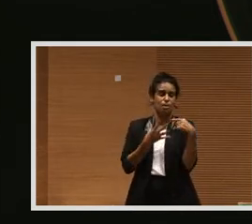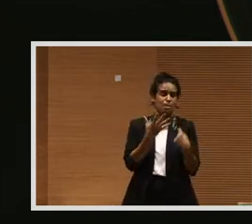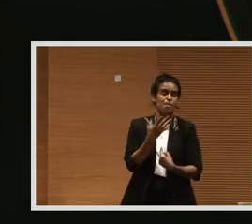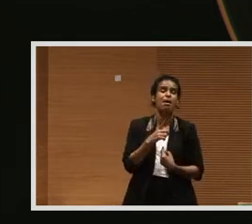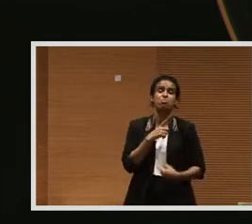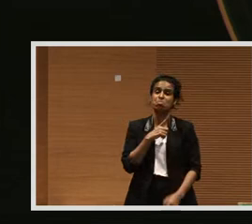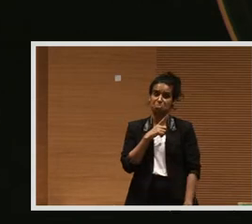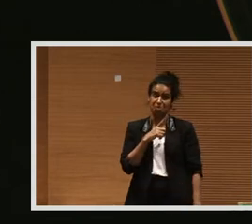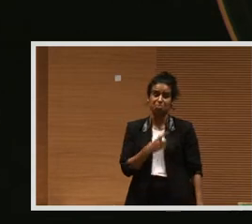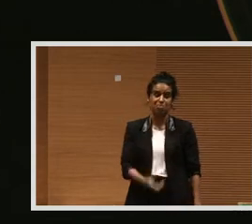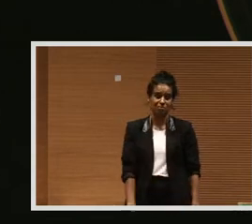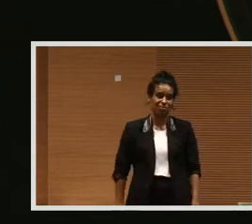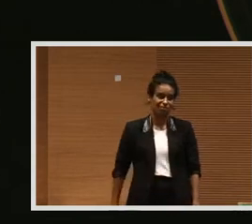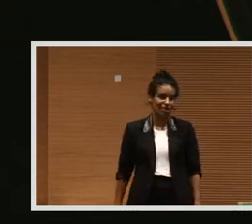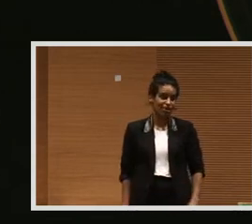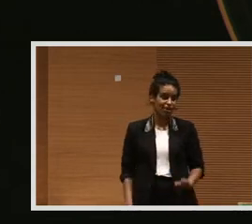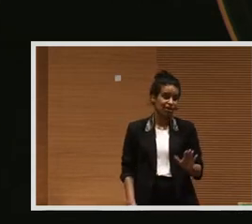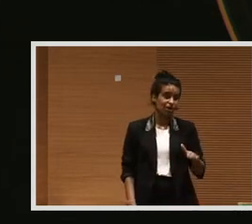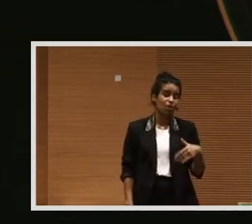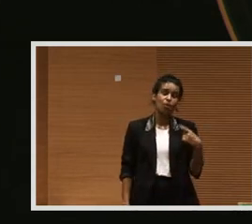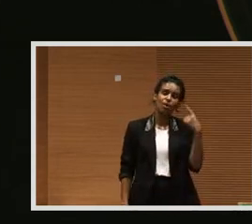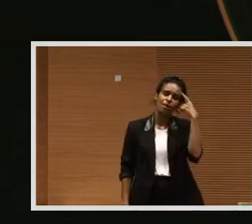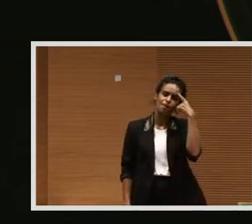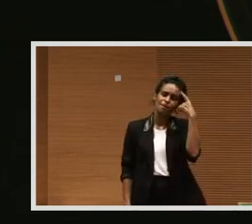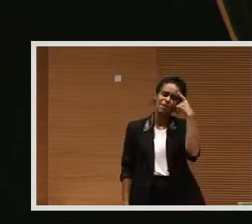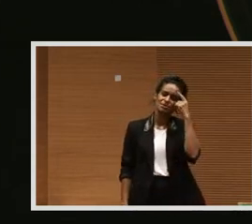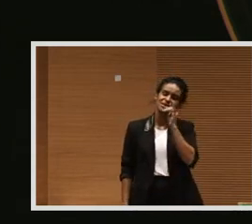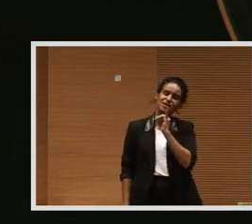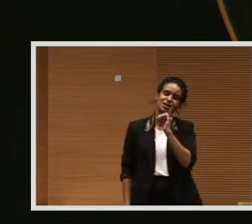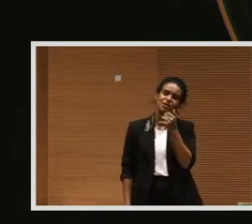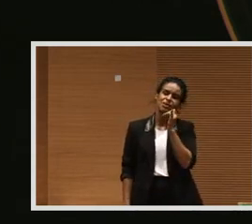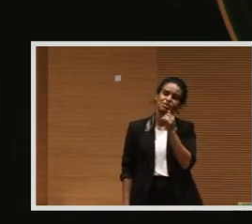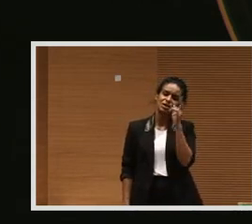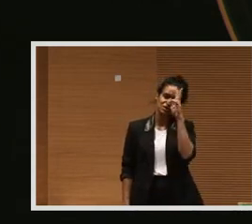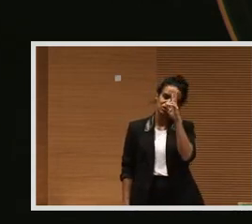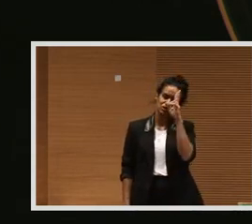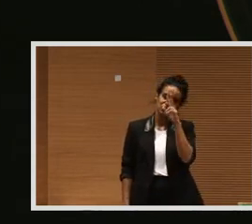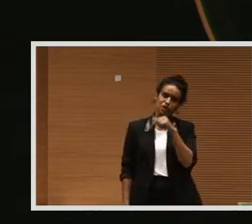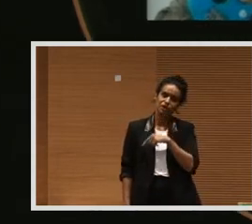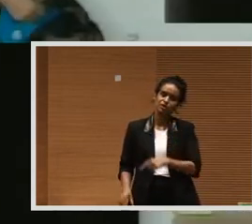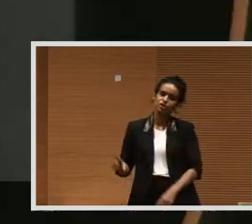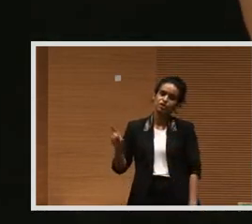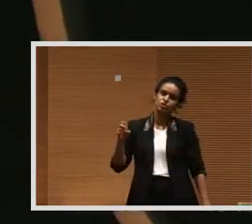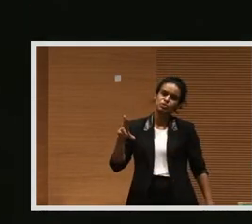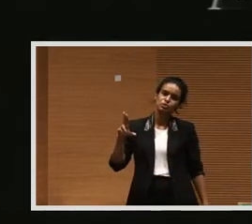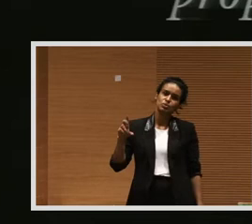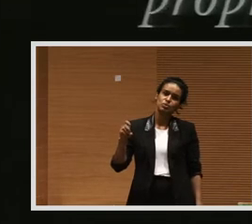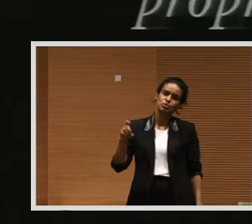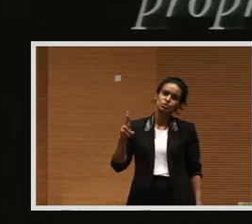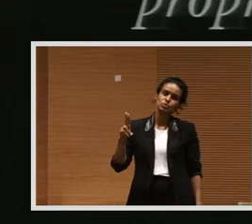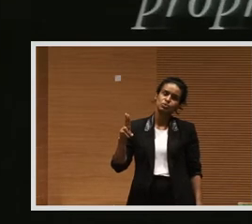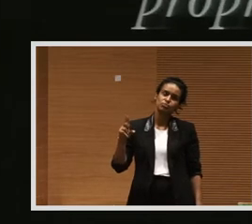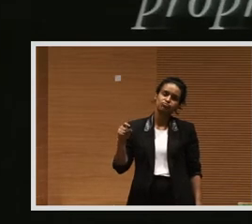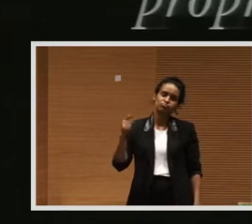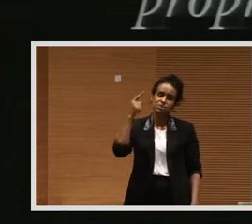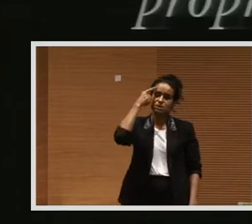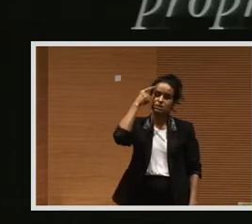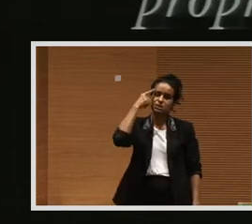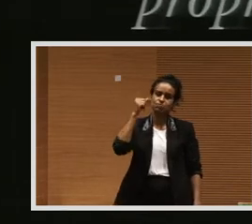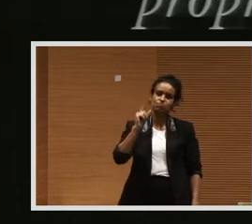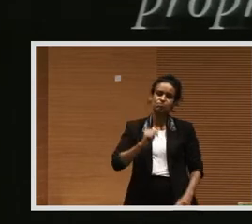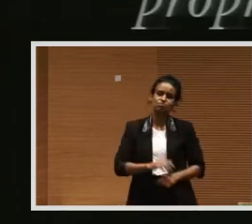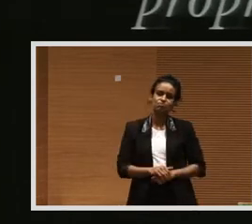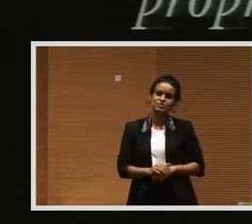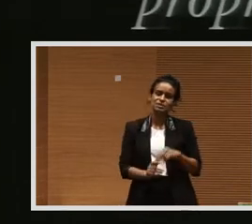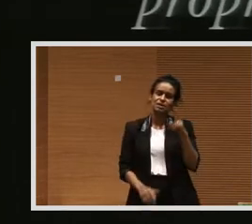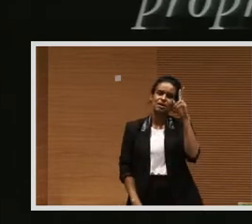Né? Quando eu pensei em contar a história do Dudu para vocês, eu imediatamente lembrei